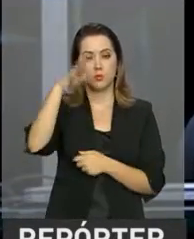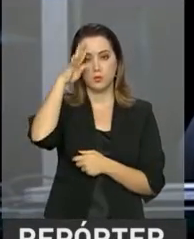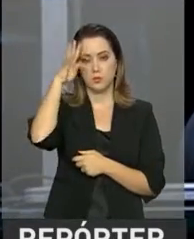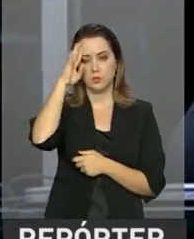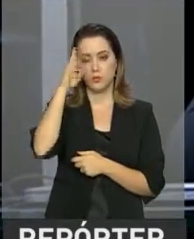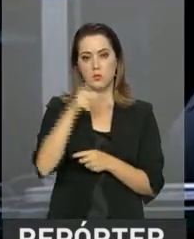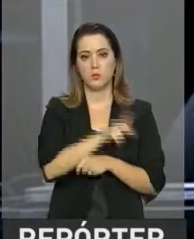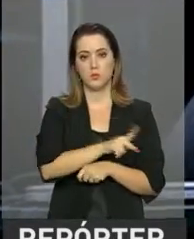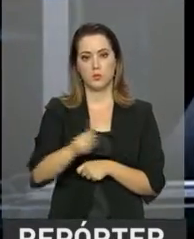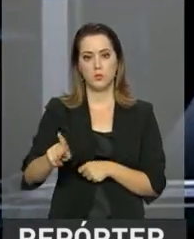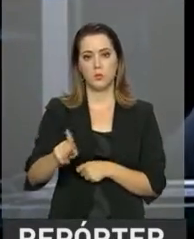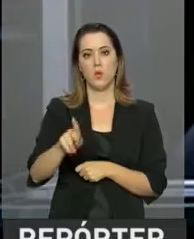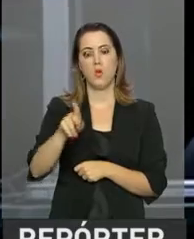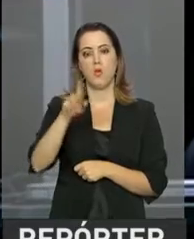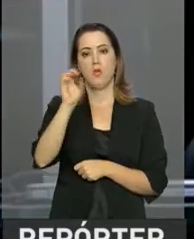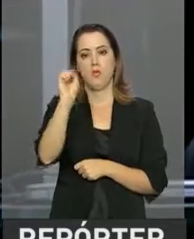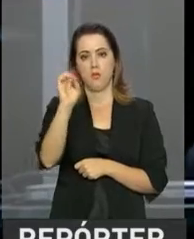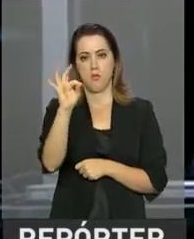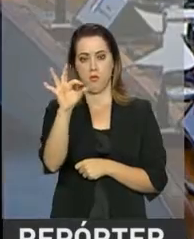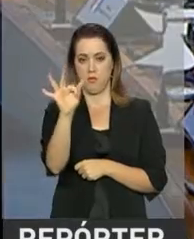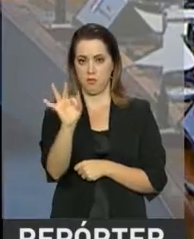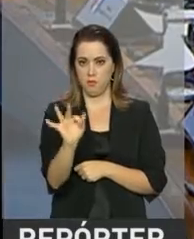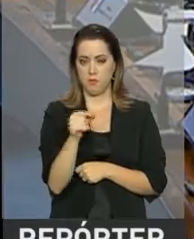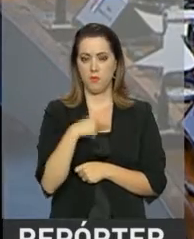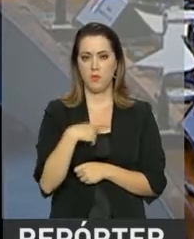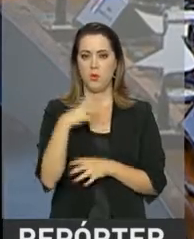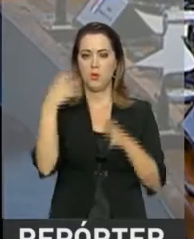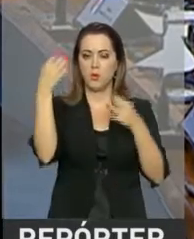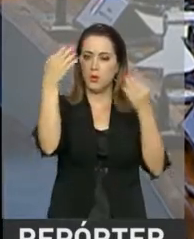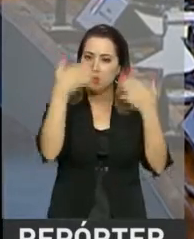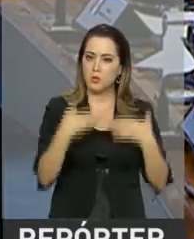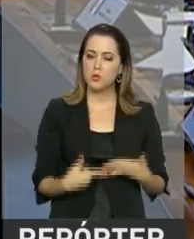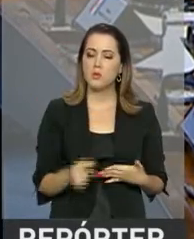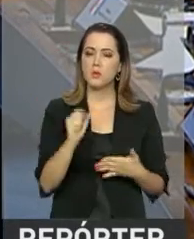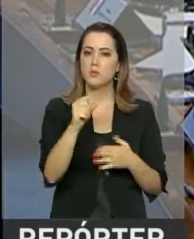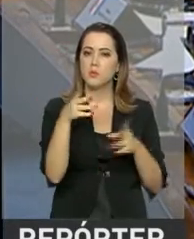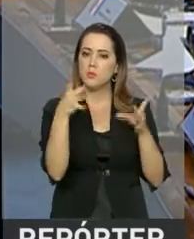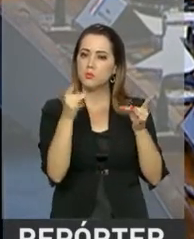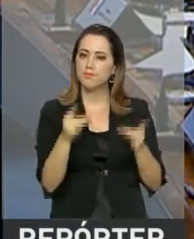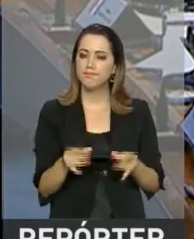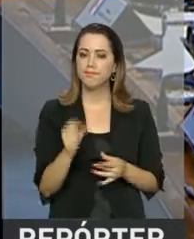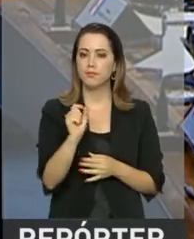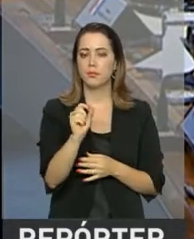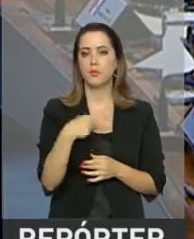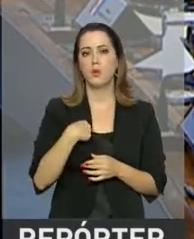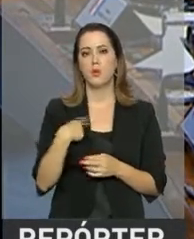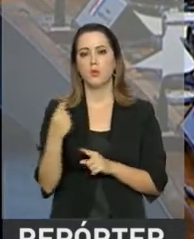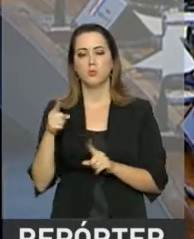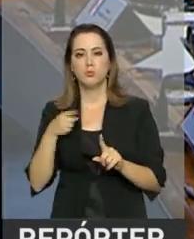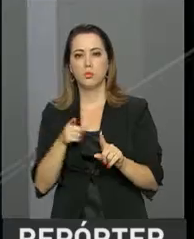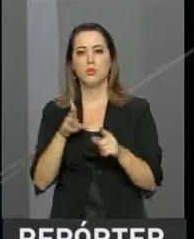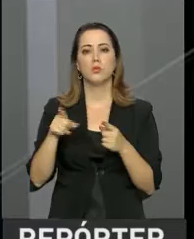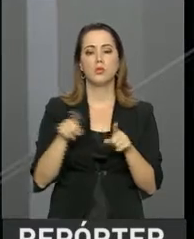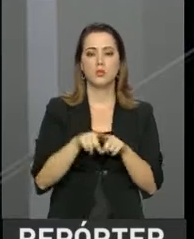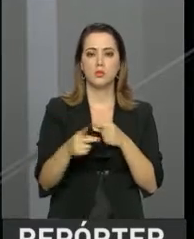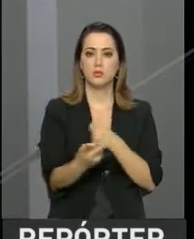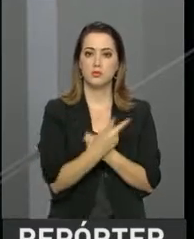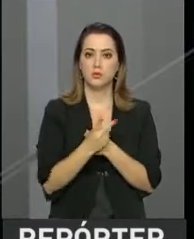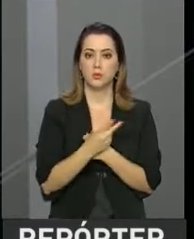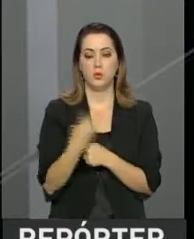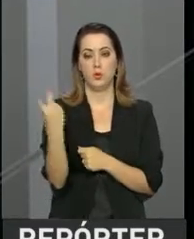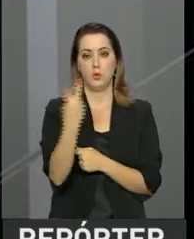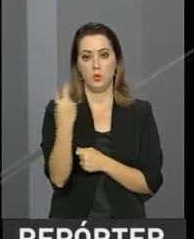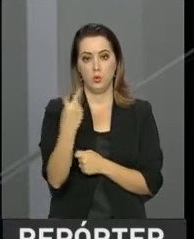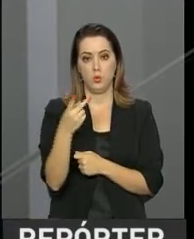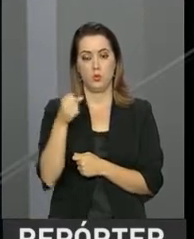do processo, ministro Ricardo Lewandowski, apresente um resumo dos argumentos das partes envolvidas. Dois senadores favoráveis ao